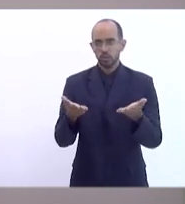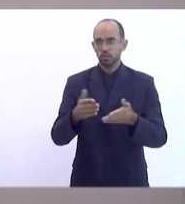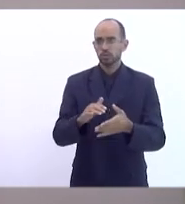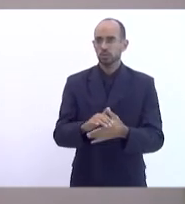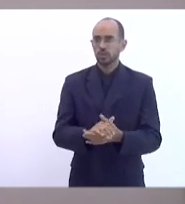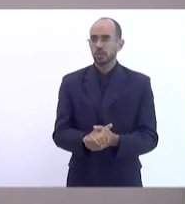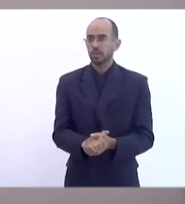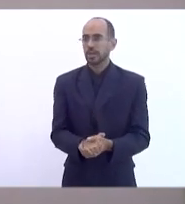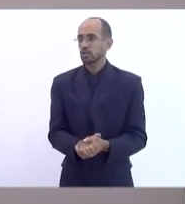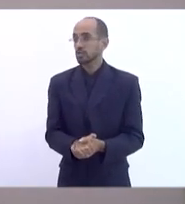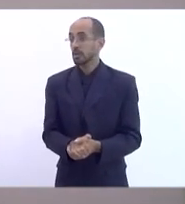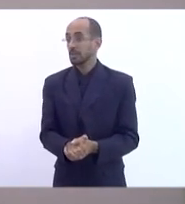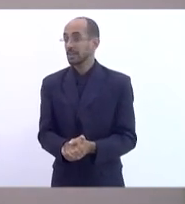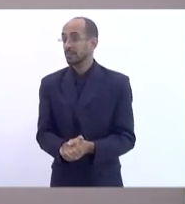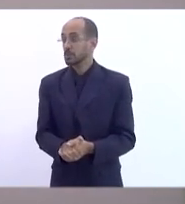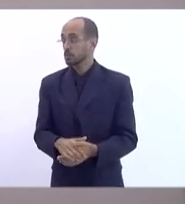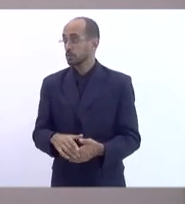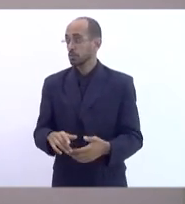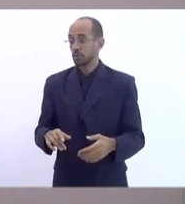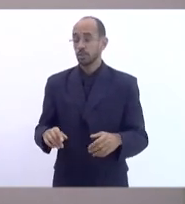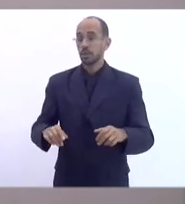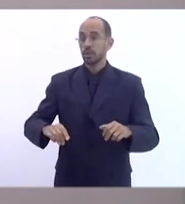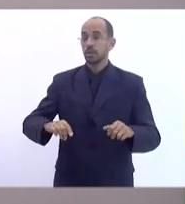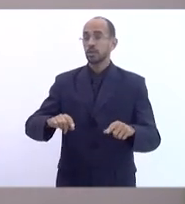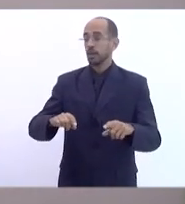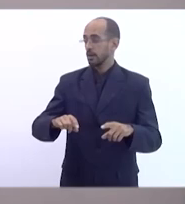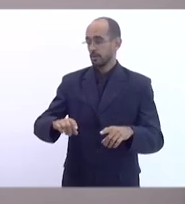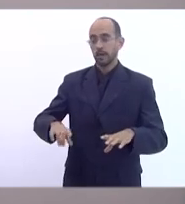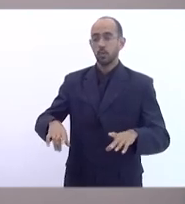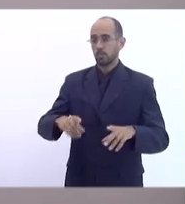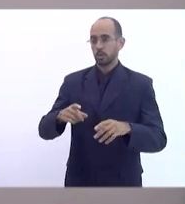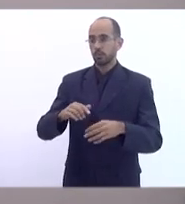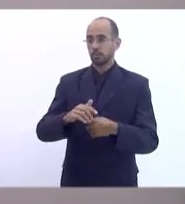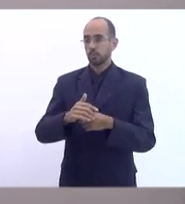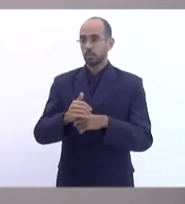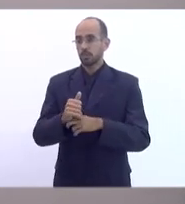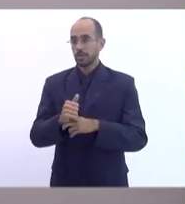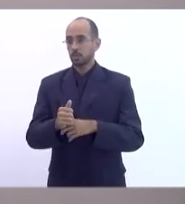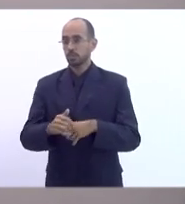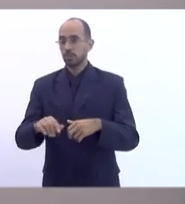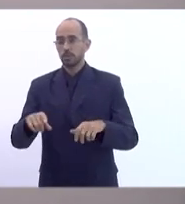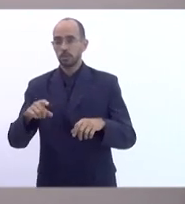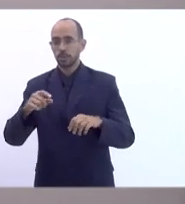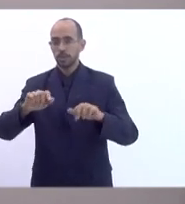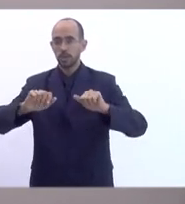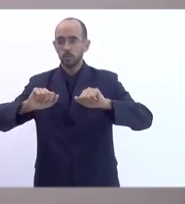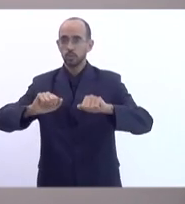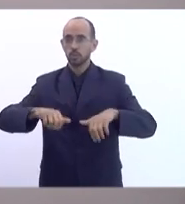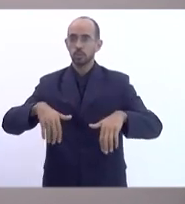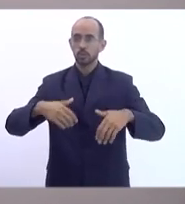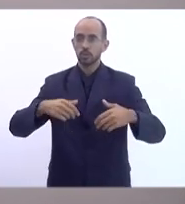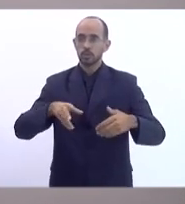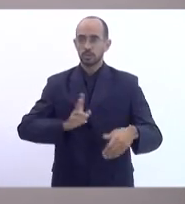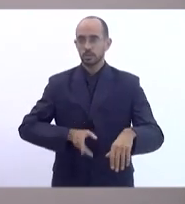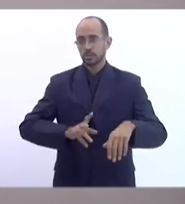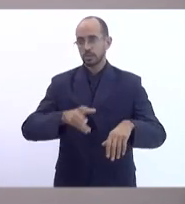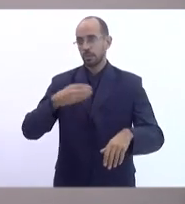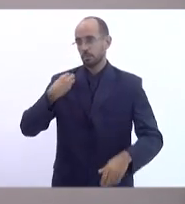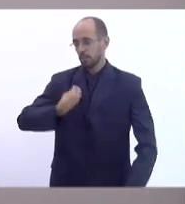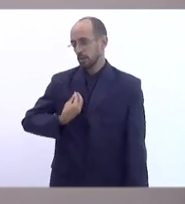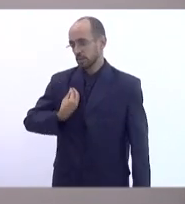que foi a legislação que foi construído aqui e decidida também com sempre